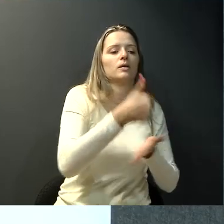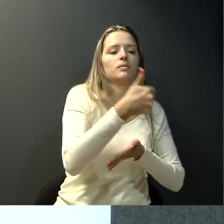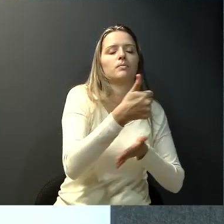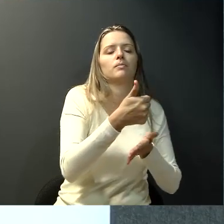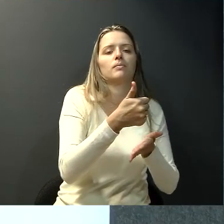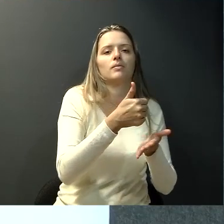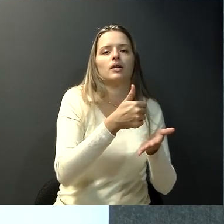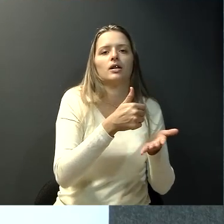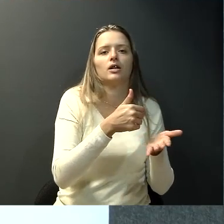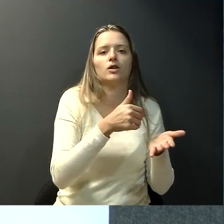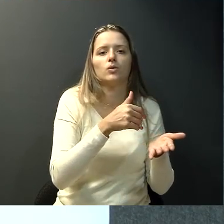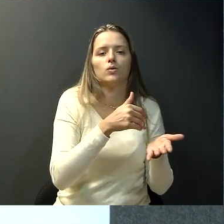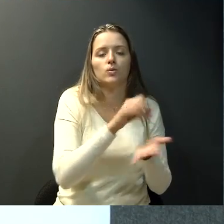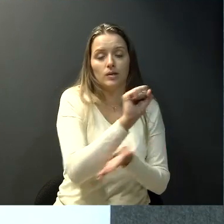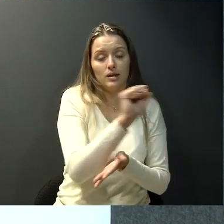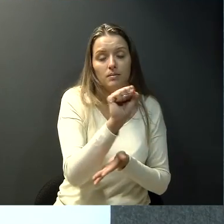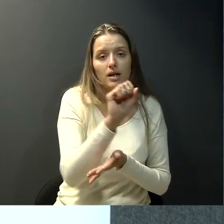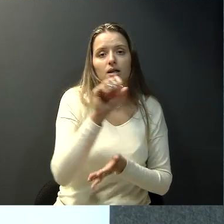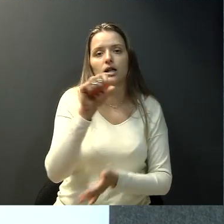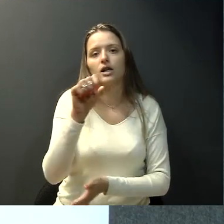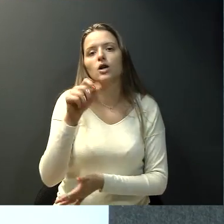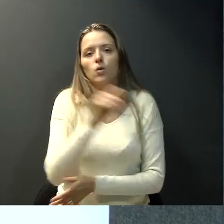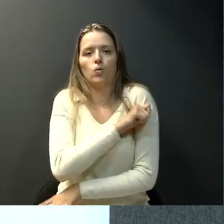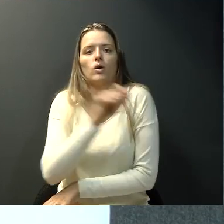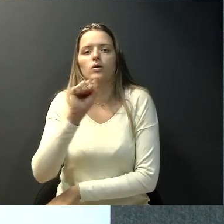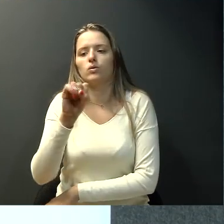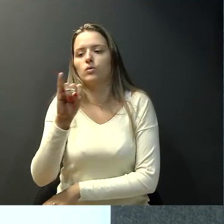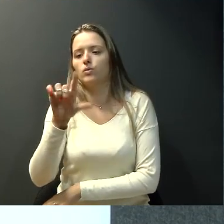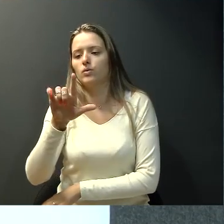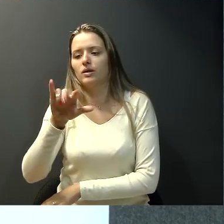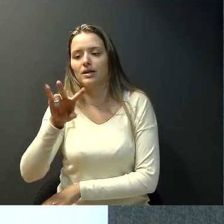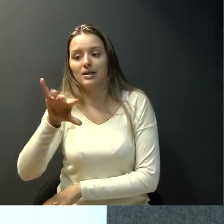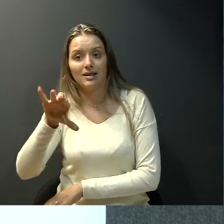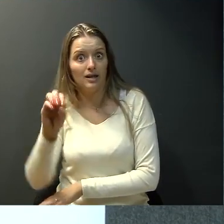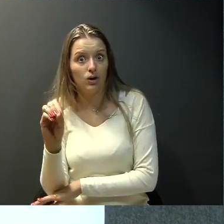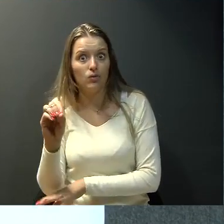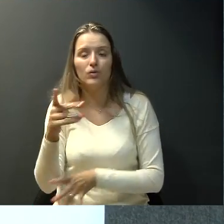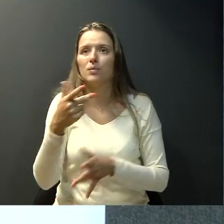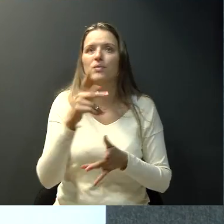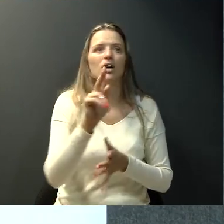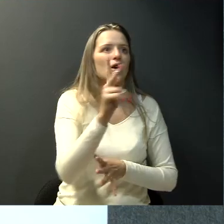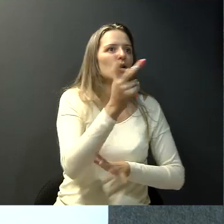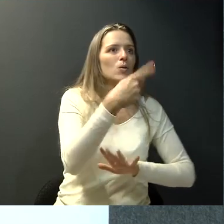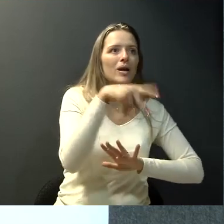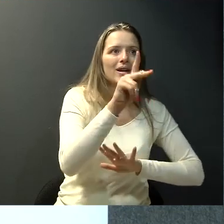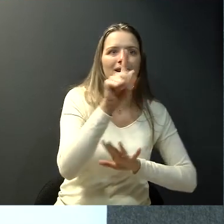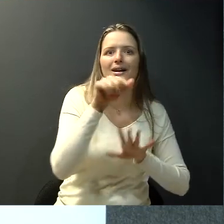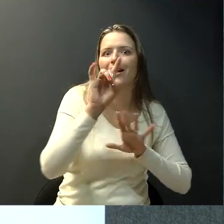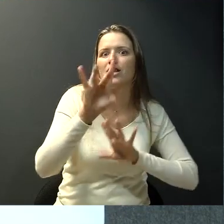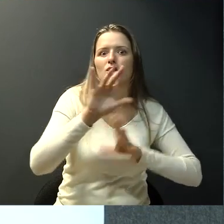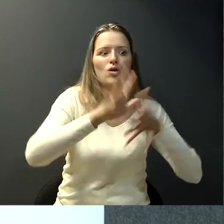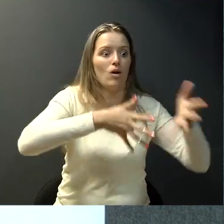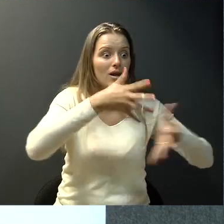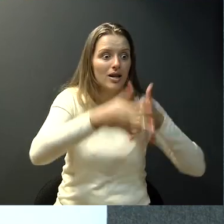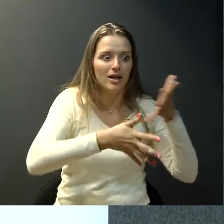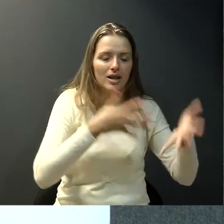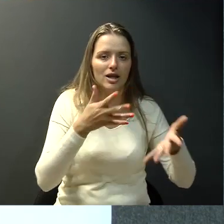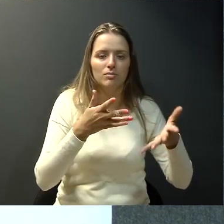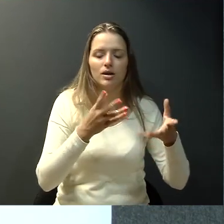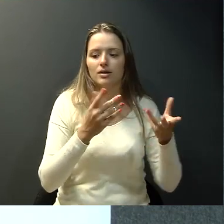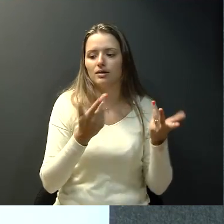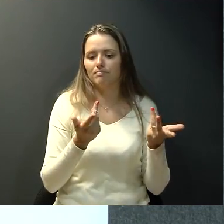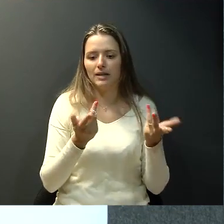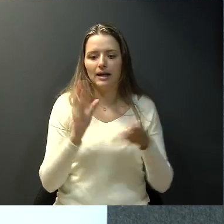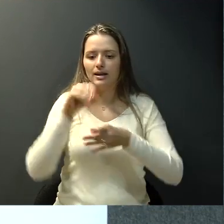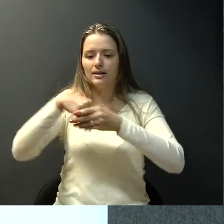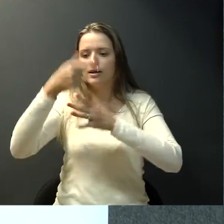com o Silvio. Na época não foi fácil para mim e para ele, porque ele saiu do Ellen Keller. O Ellen Keller é só Libras e ir para uma faculdade que